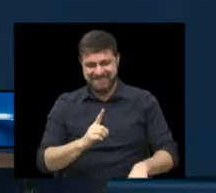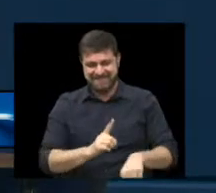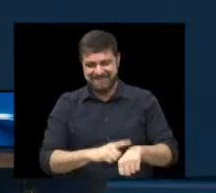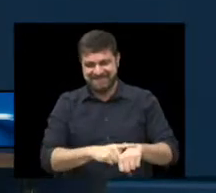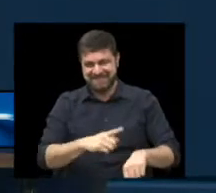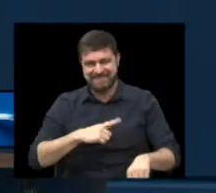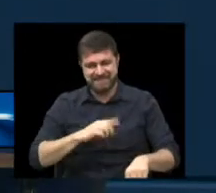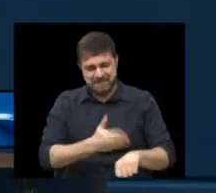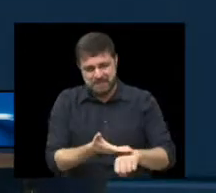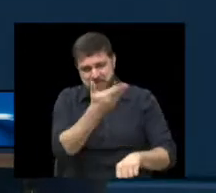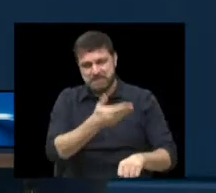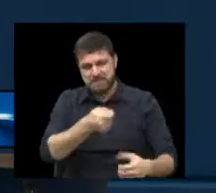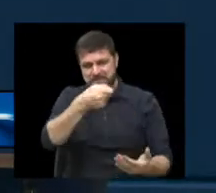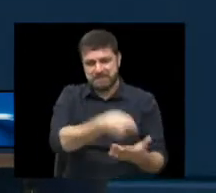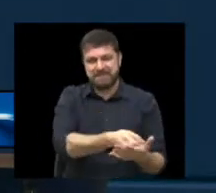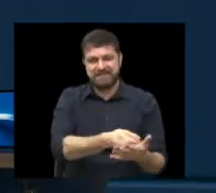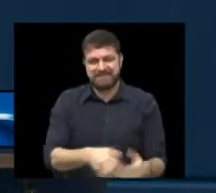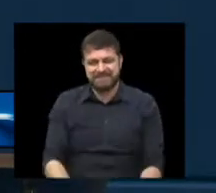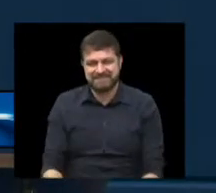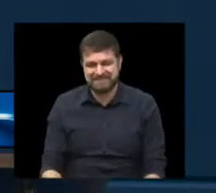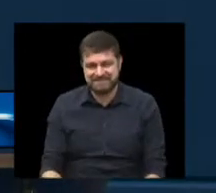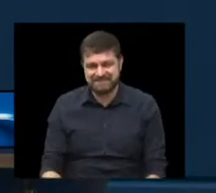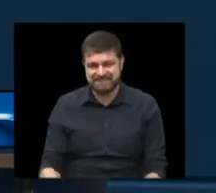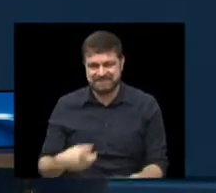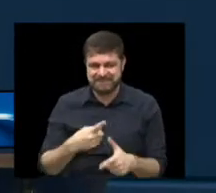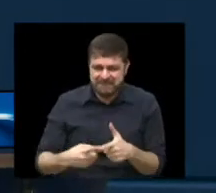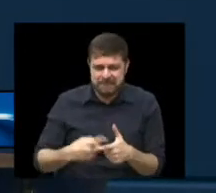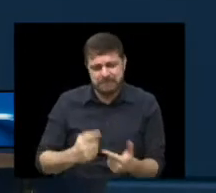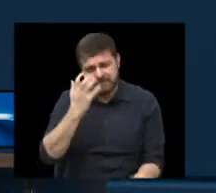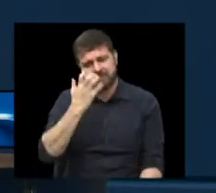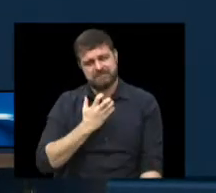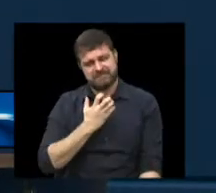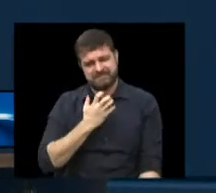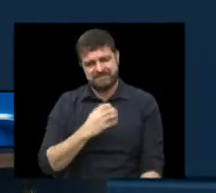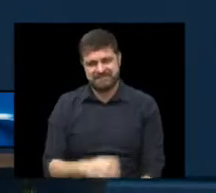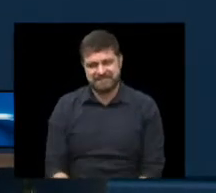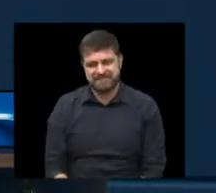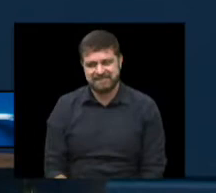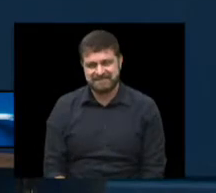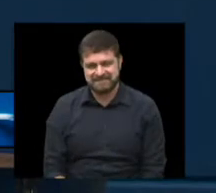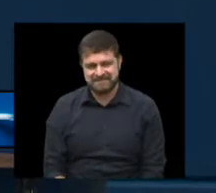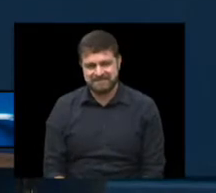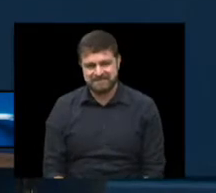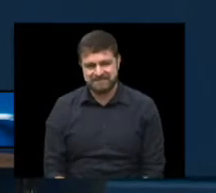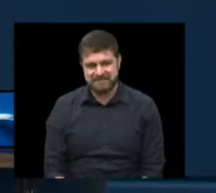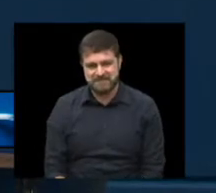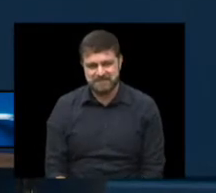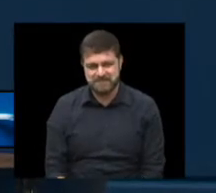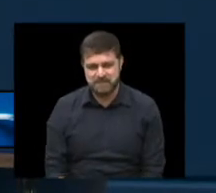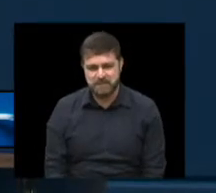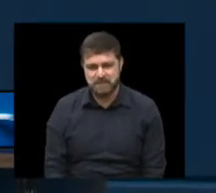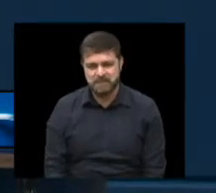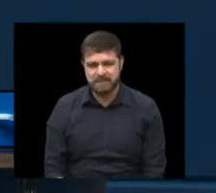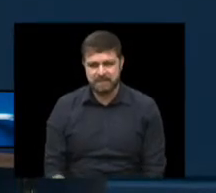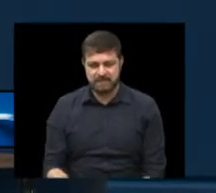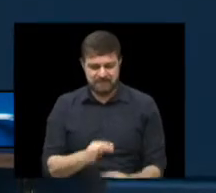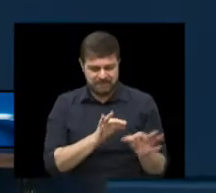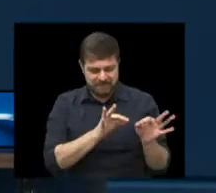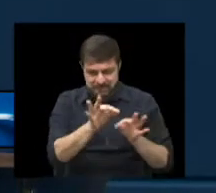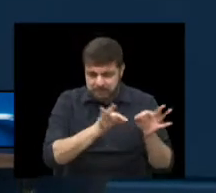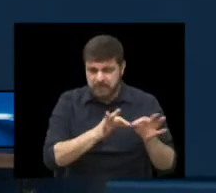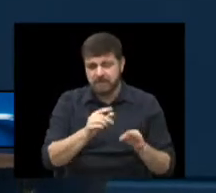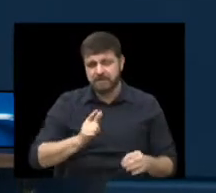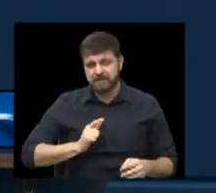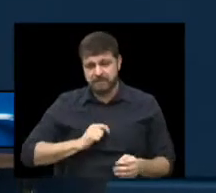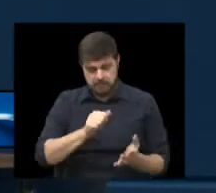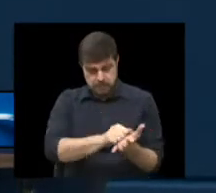um problema que, na minha opinião, é muito sério, porque o projeto prevê desconto na